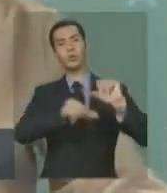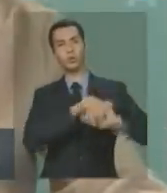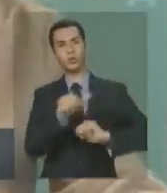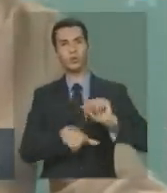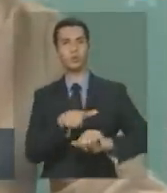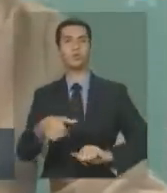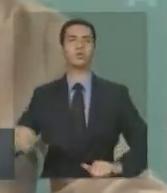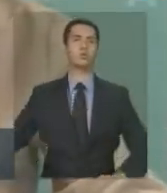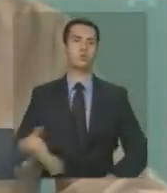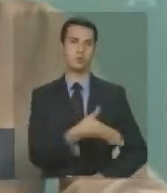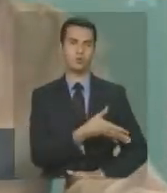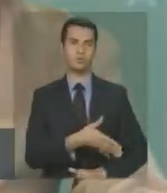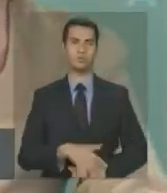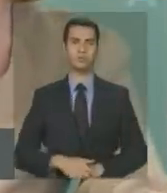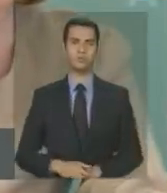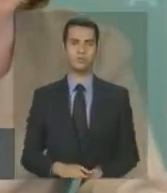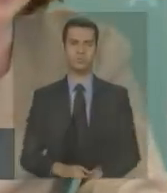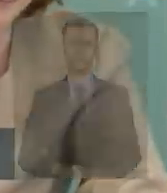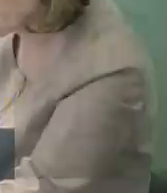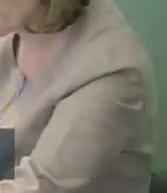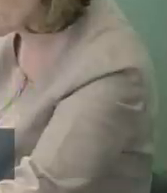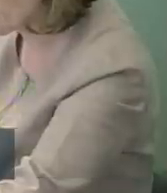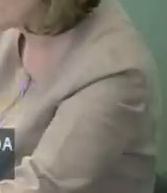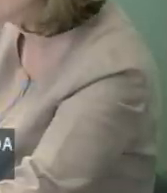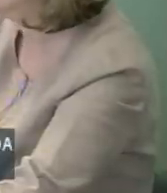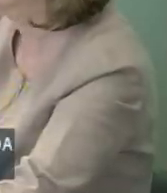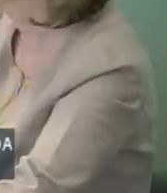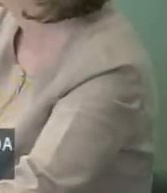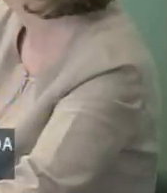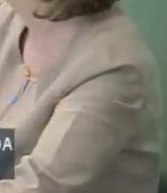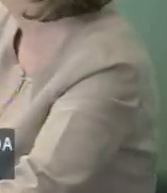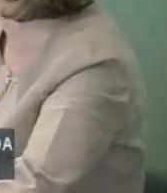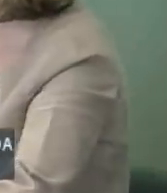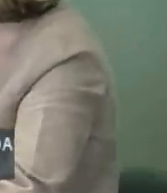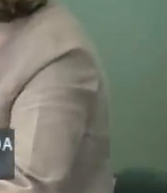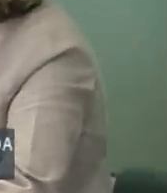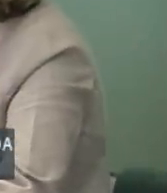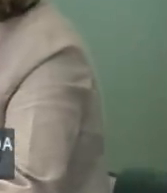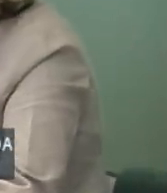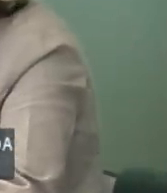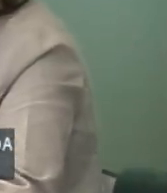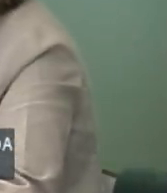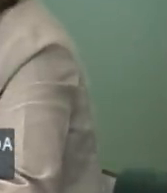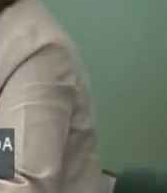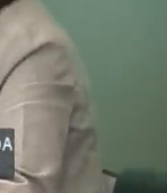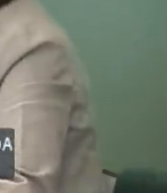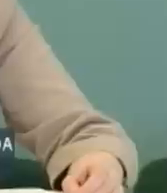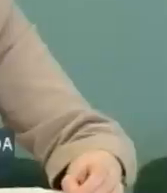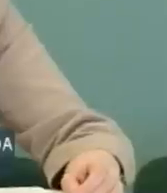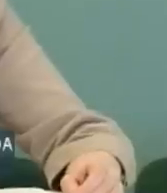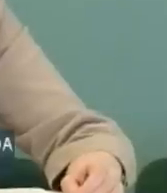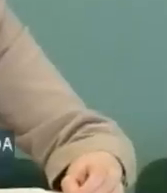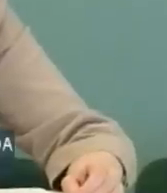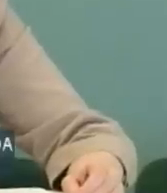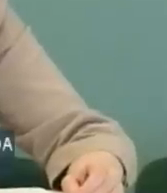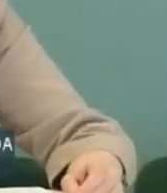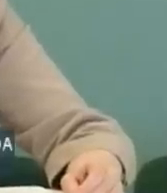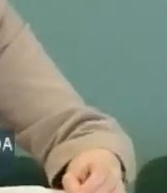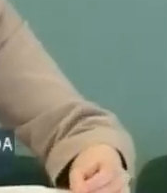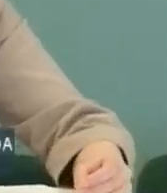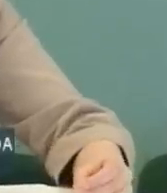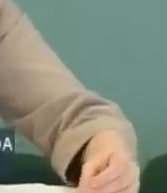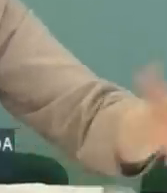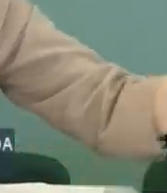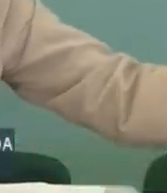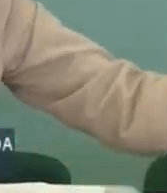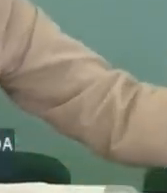trabalho que vai analisar essa matéria se seria mais alguma questão no âmbito da saúde ou da pessoa